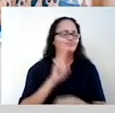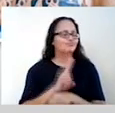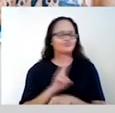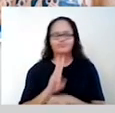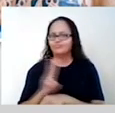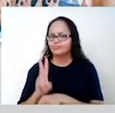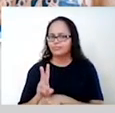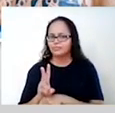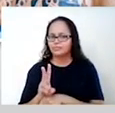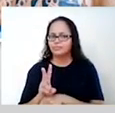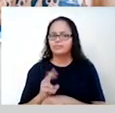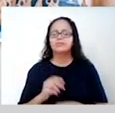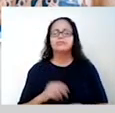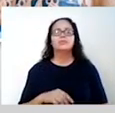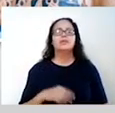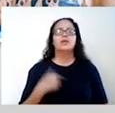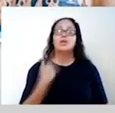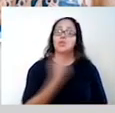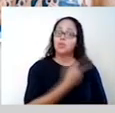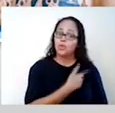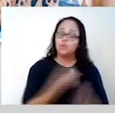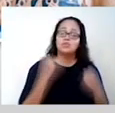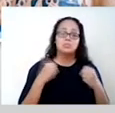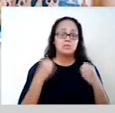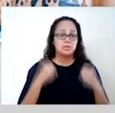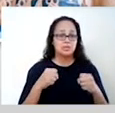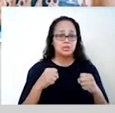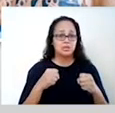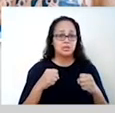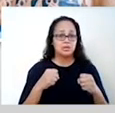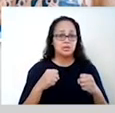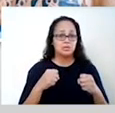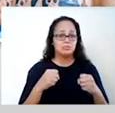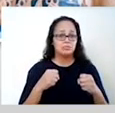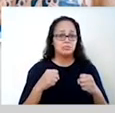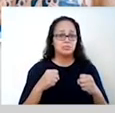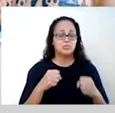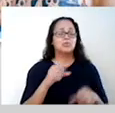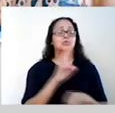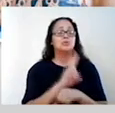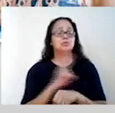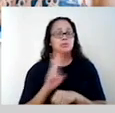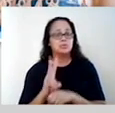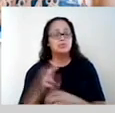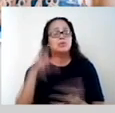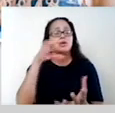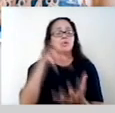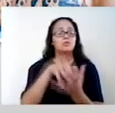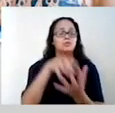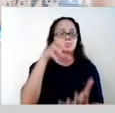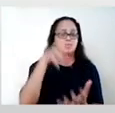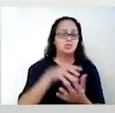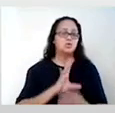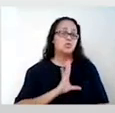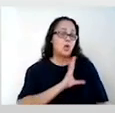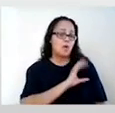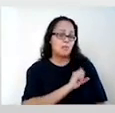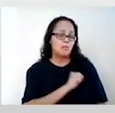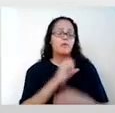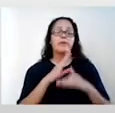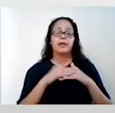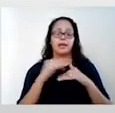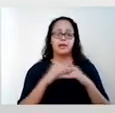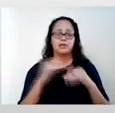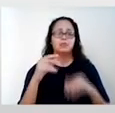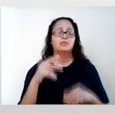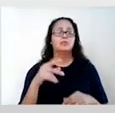ser idosos. E nós devemos garantir, então, que todos os idosos sejam tratados com amor e carinho, tá? Qual